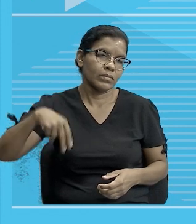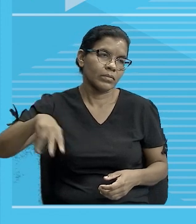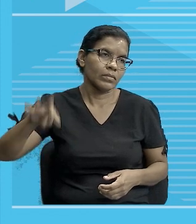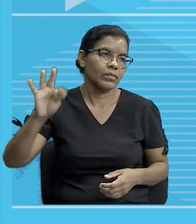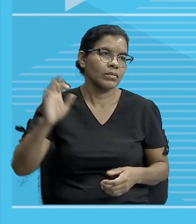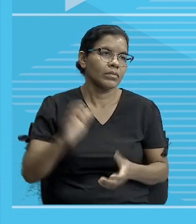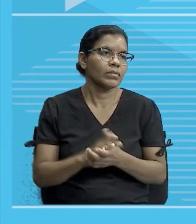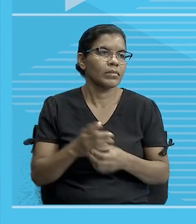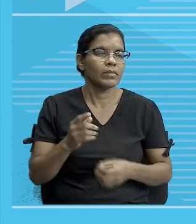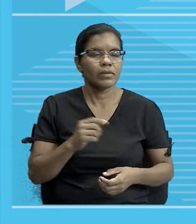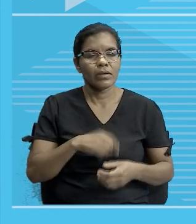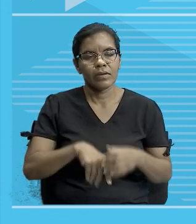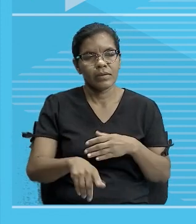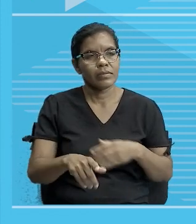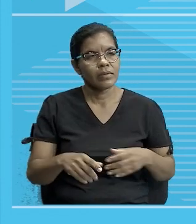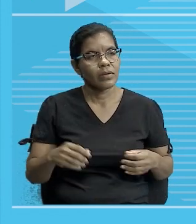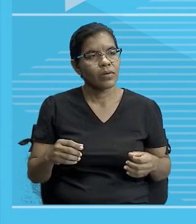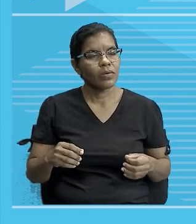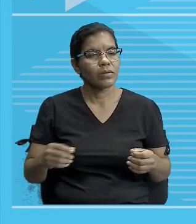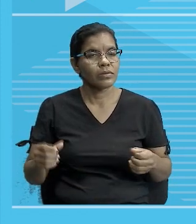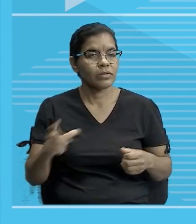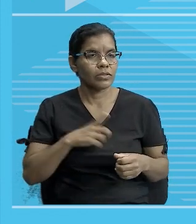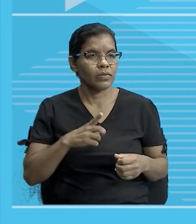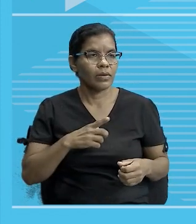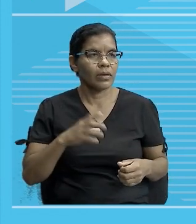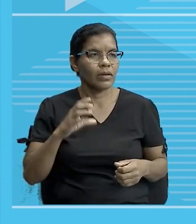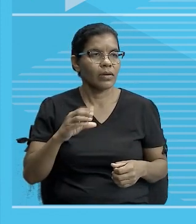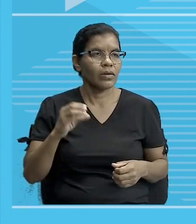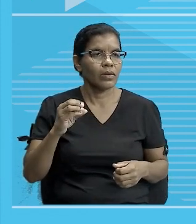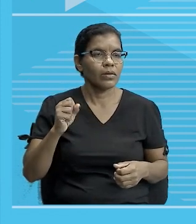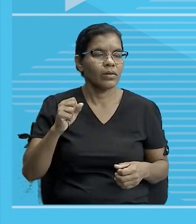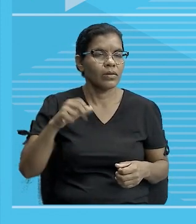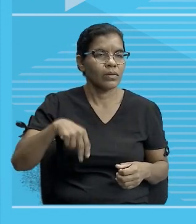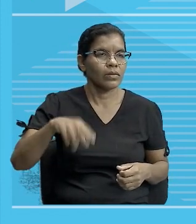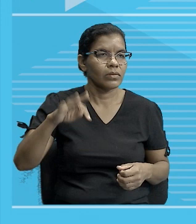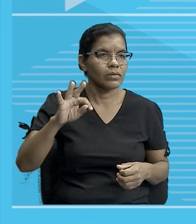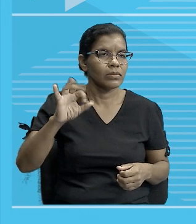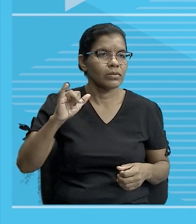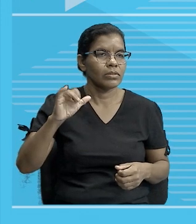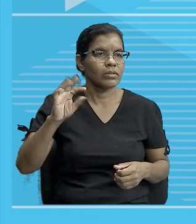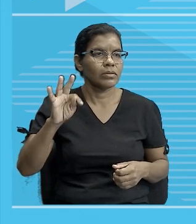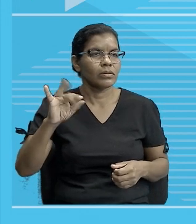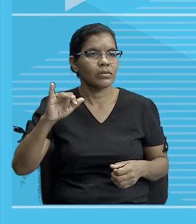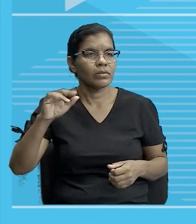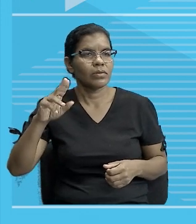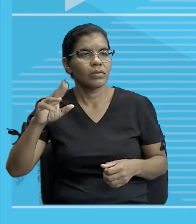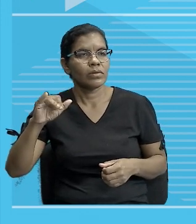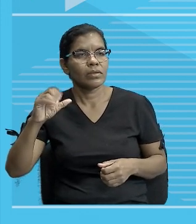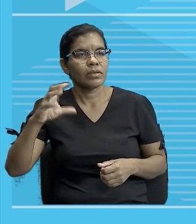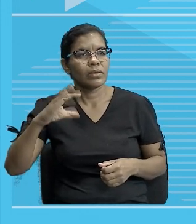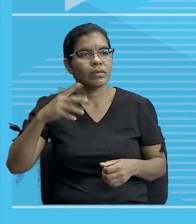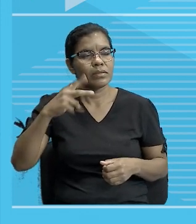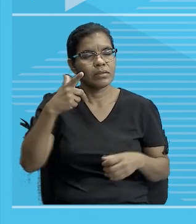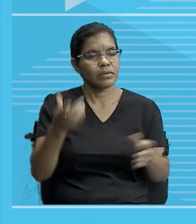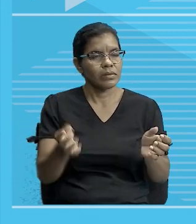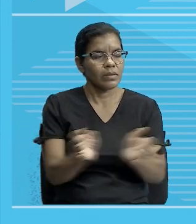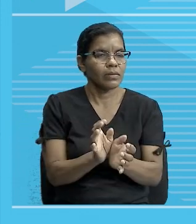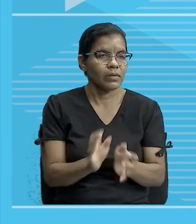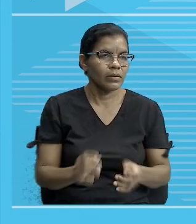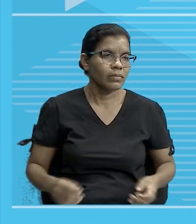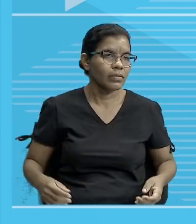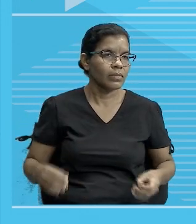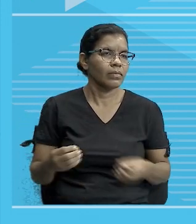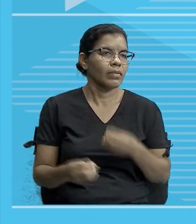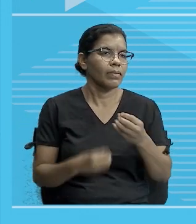nós tivermos uma constituição. Olha, o rei só estava reunindo a galera para saber,